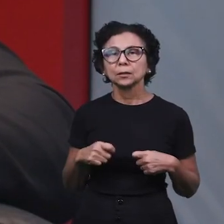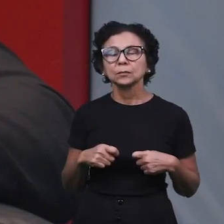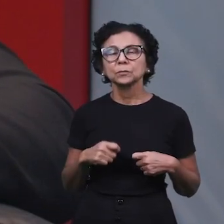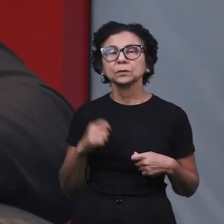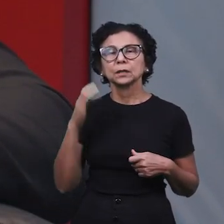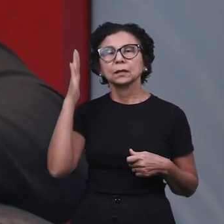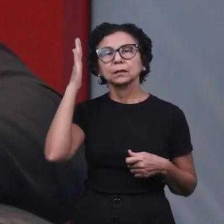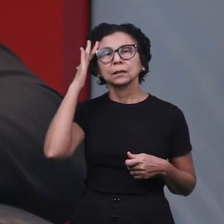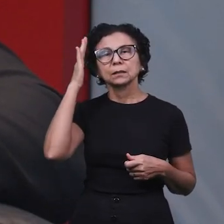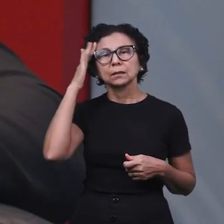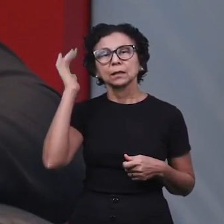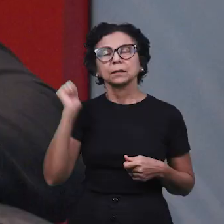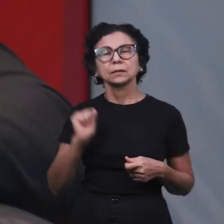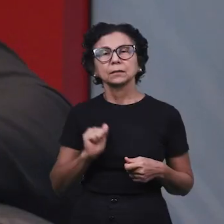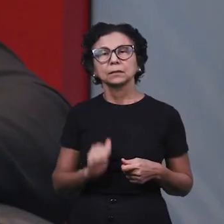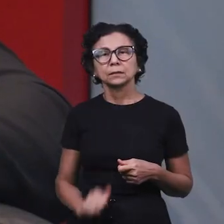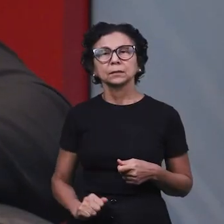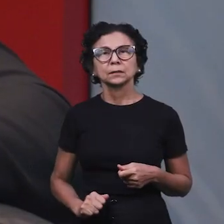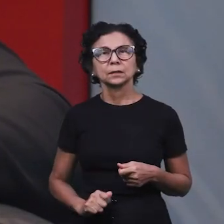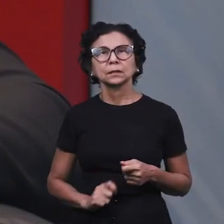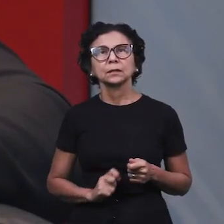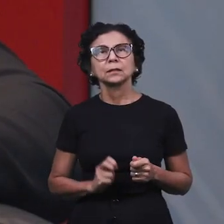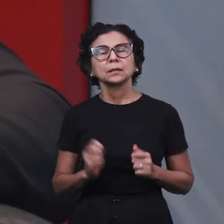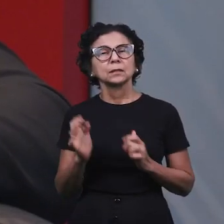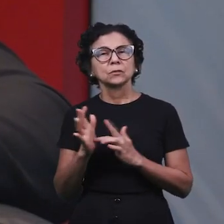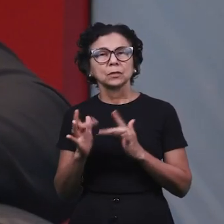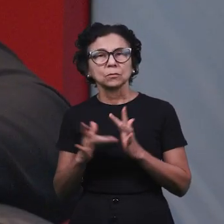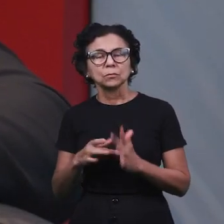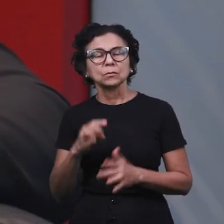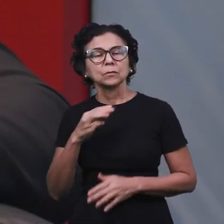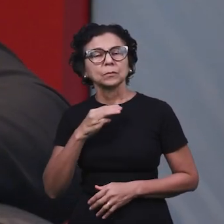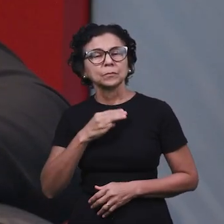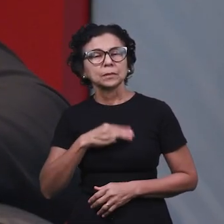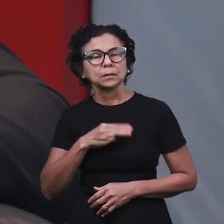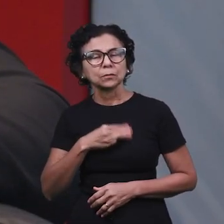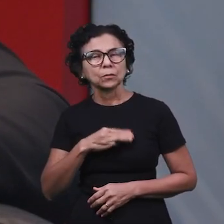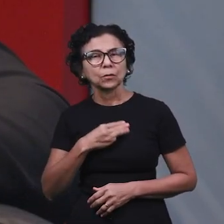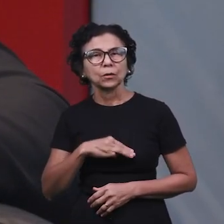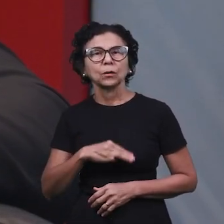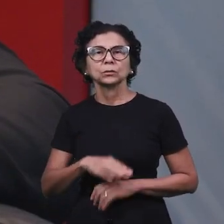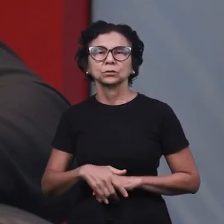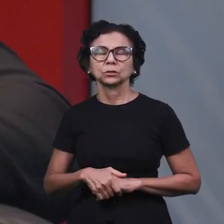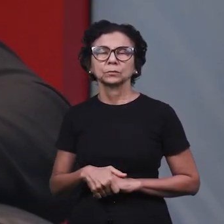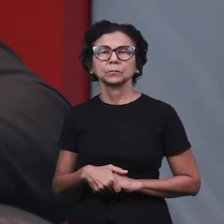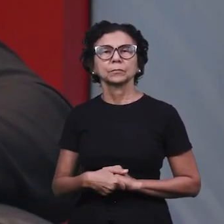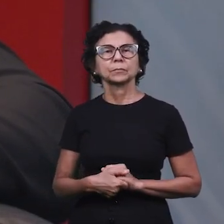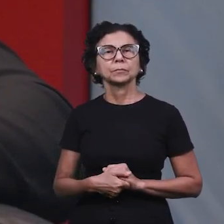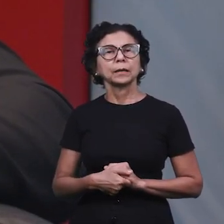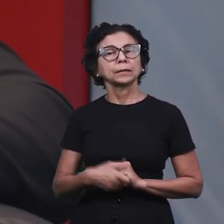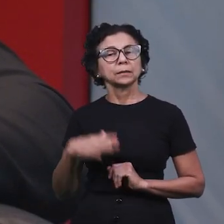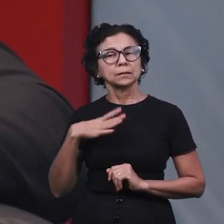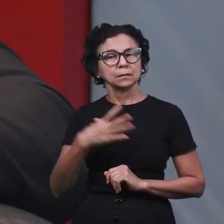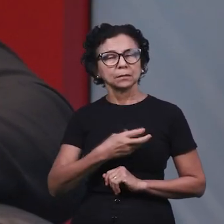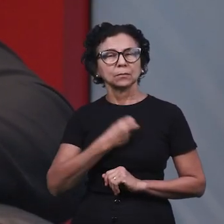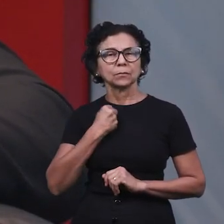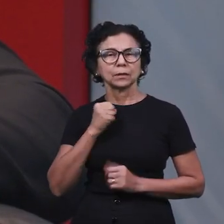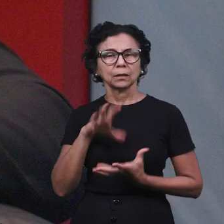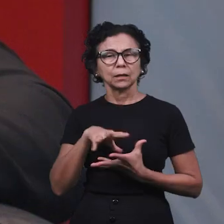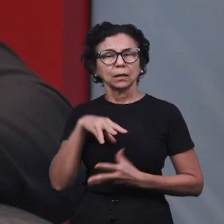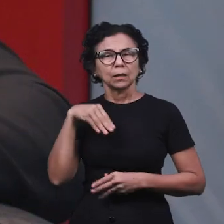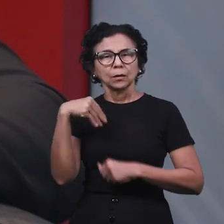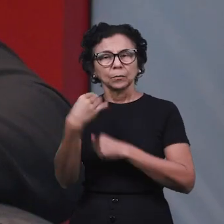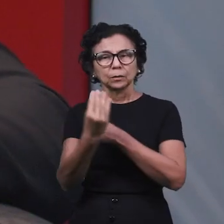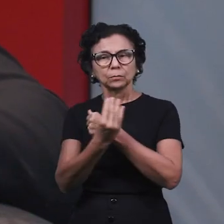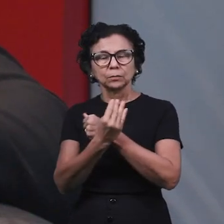a misericórdia de José, a misericórdia de Jesus, para alimentar a nossa vida, para cuidar da